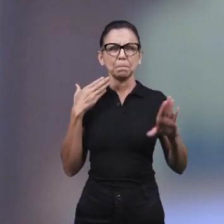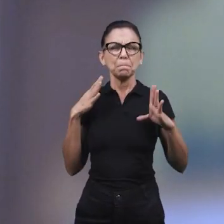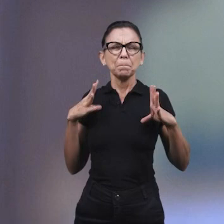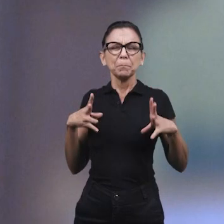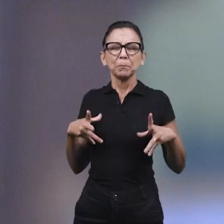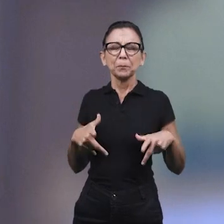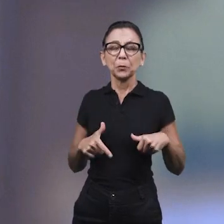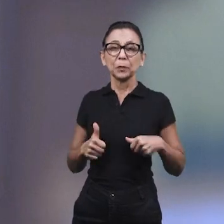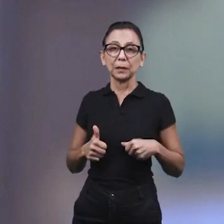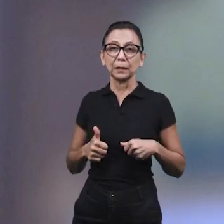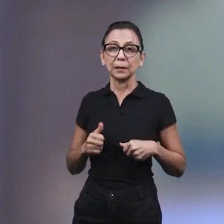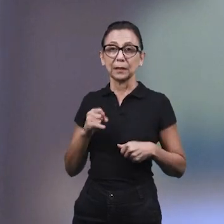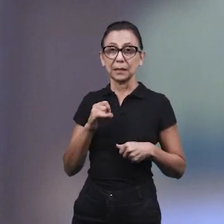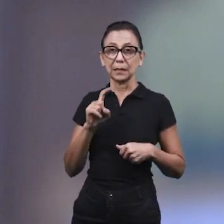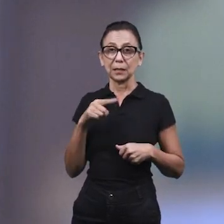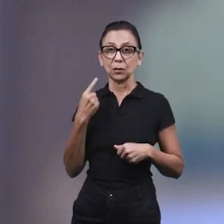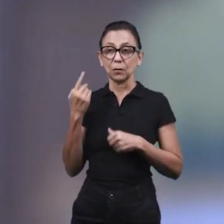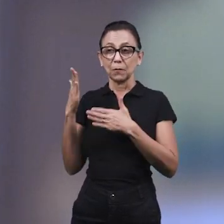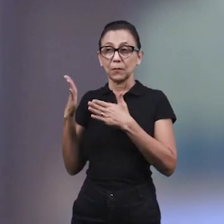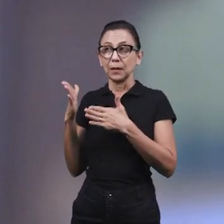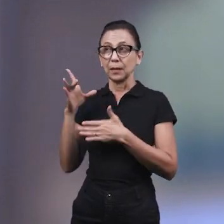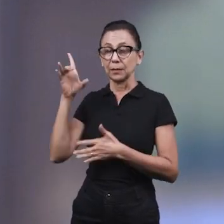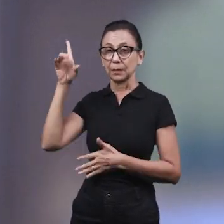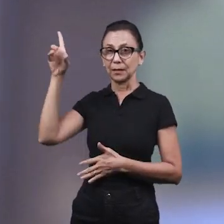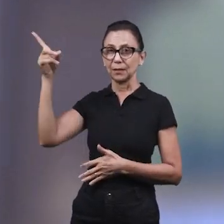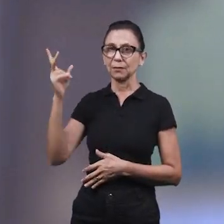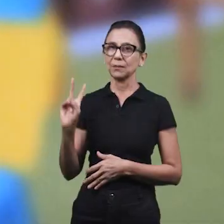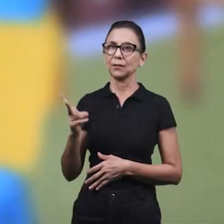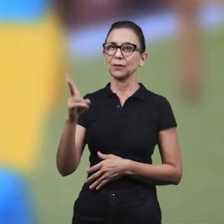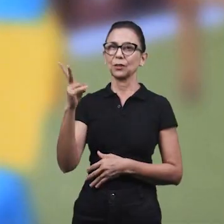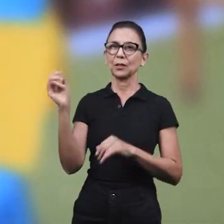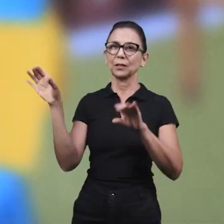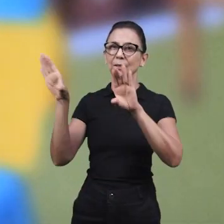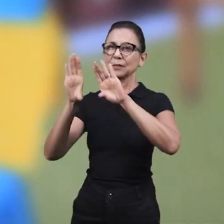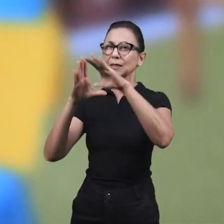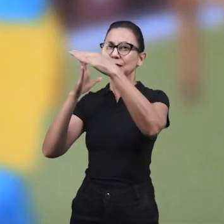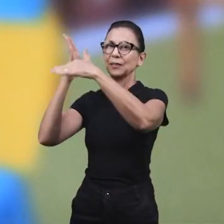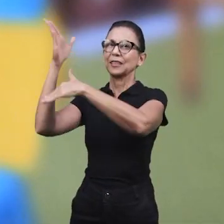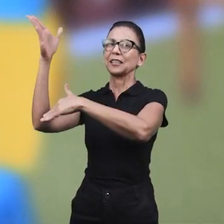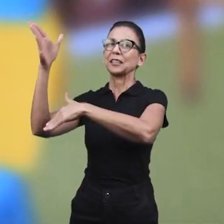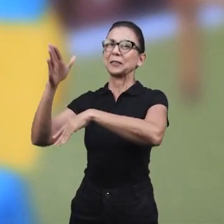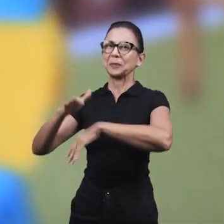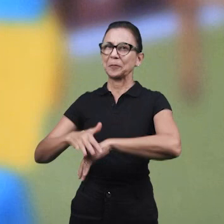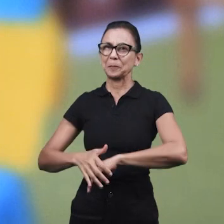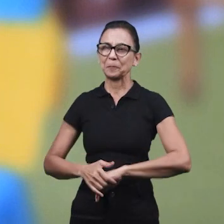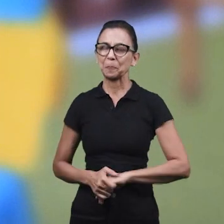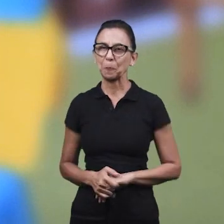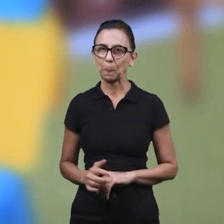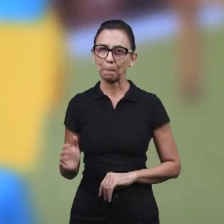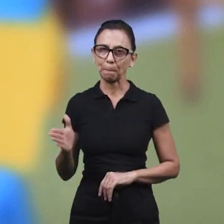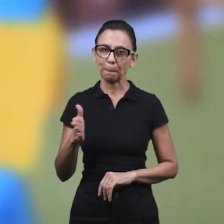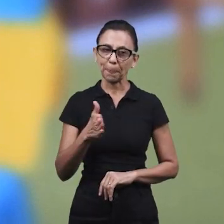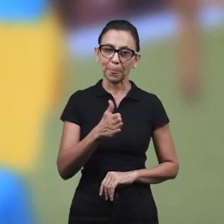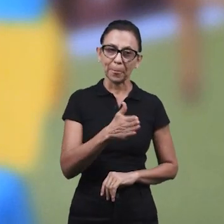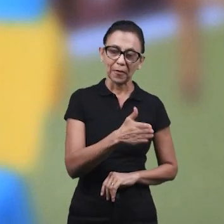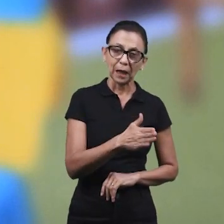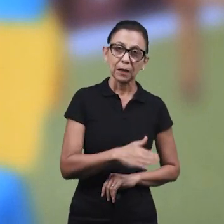fiéis ao Senhor, a vitória é certa. Aleluia! Depois